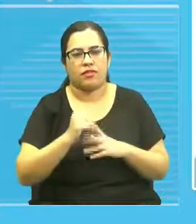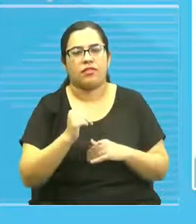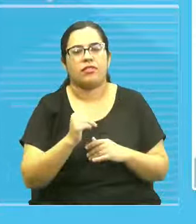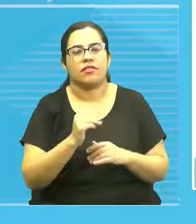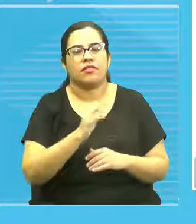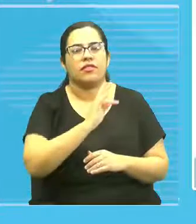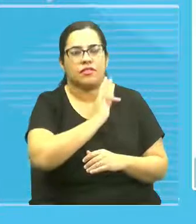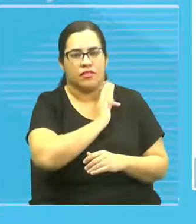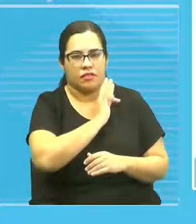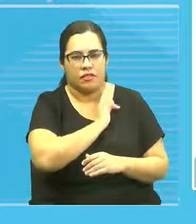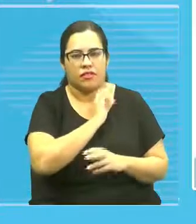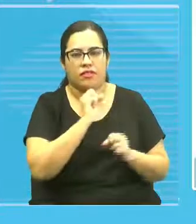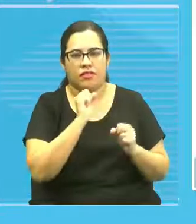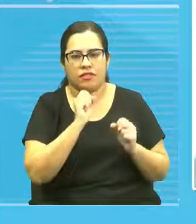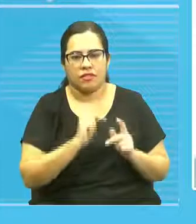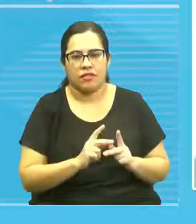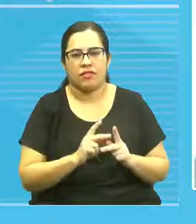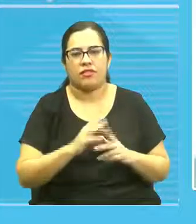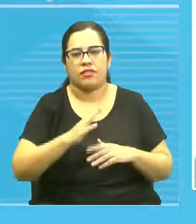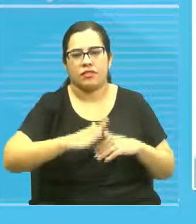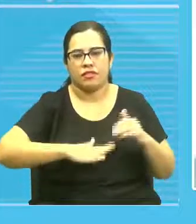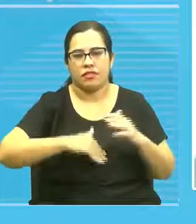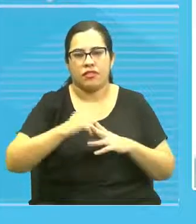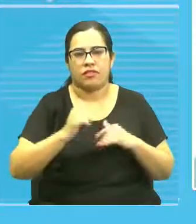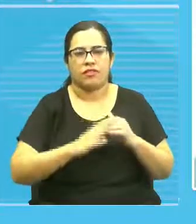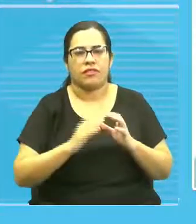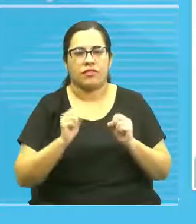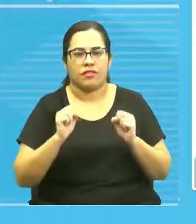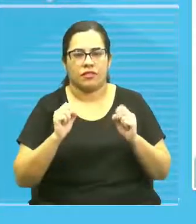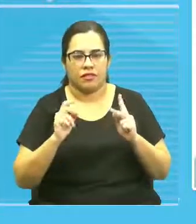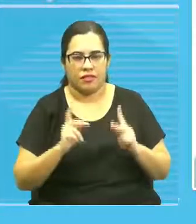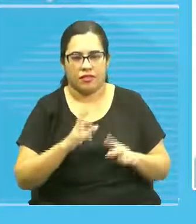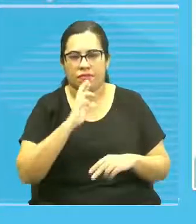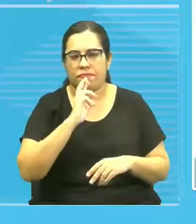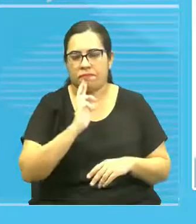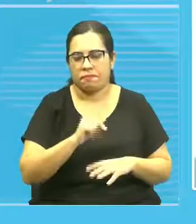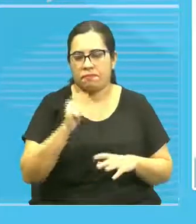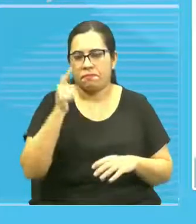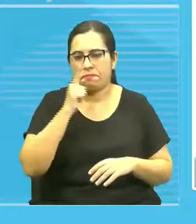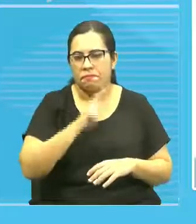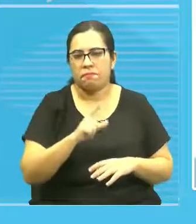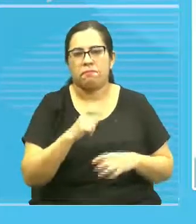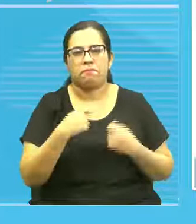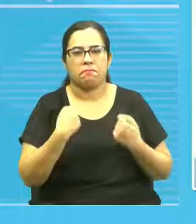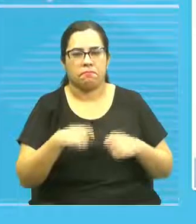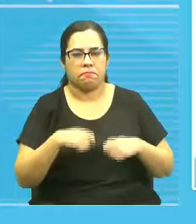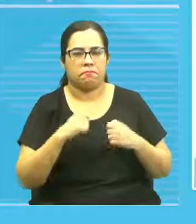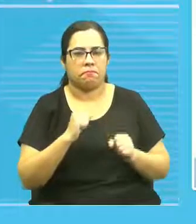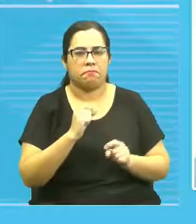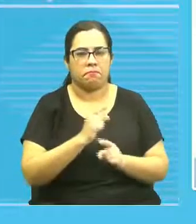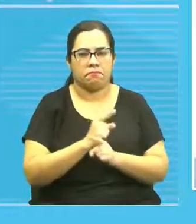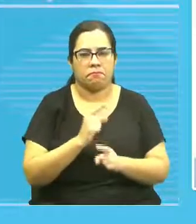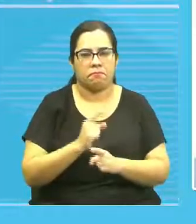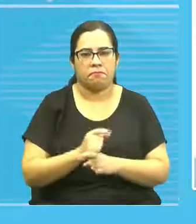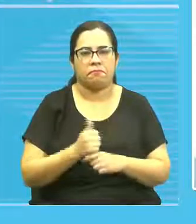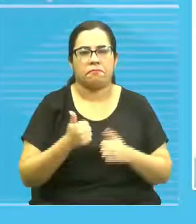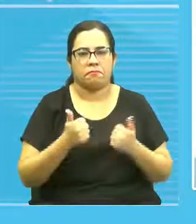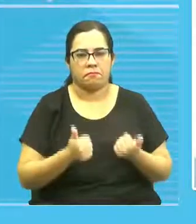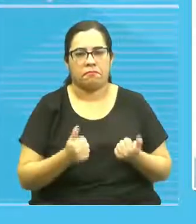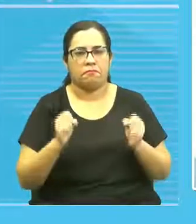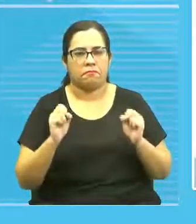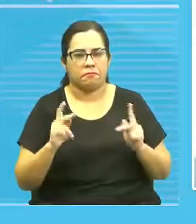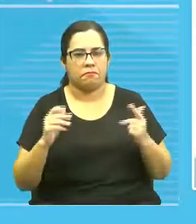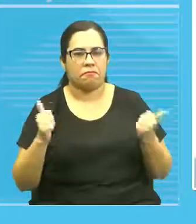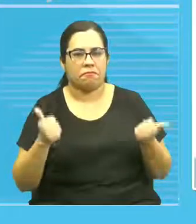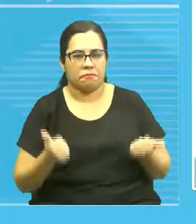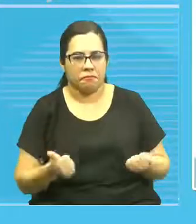Tá bom? Se tu domina a técnica para resolver aquela questão. Então, usa a aproximação, né, não, Adriana? Muito bem.